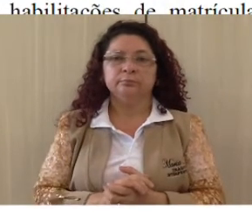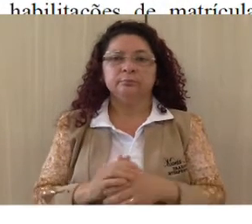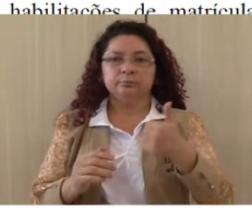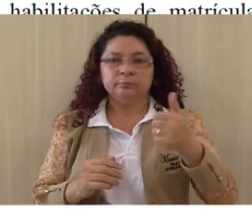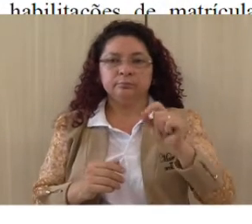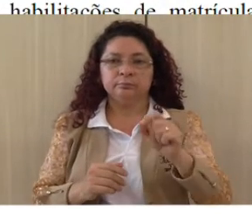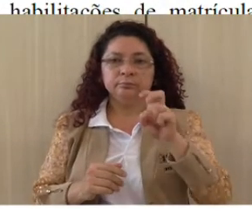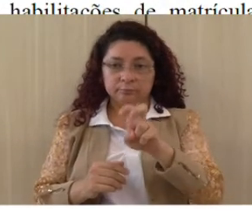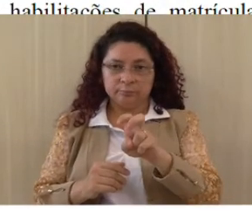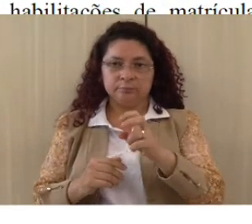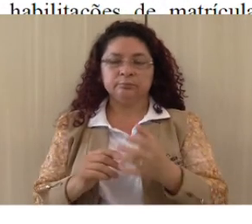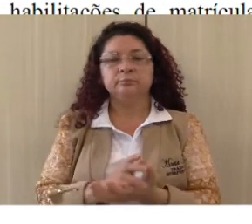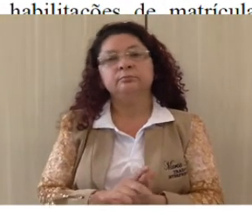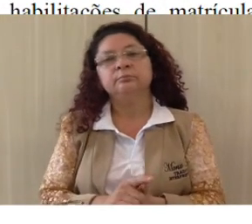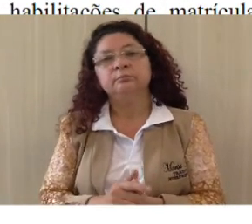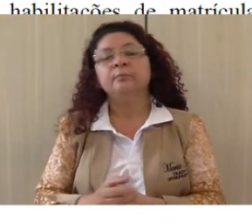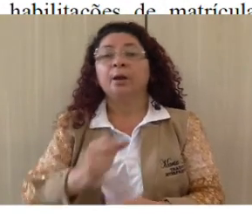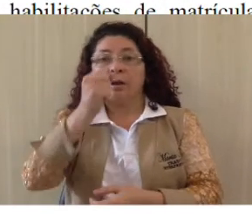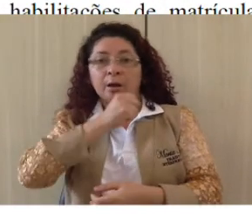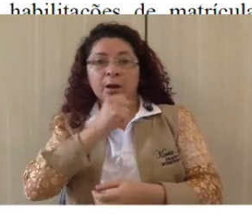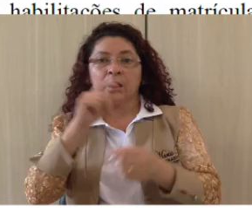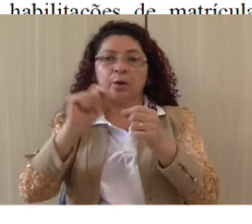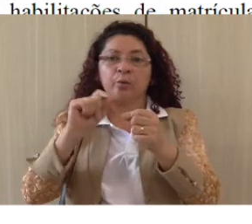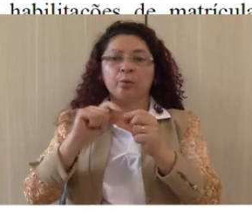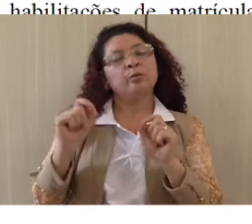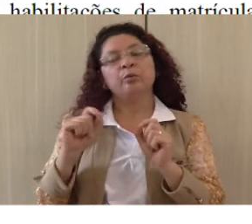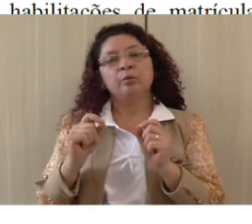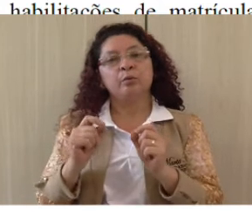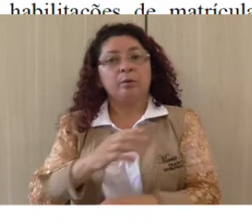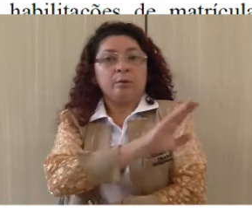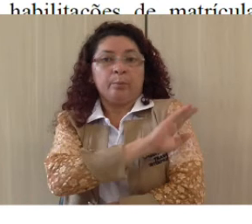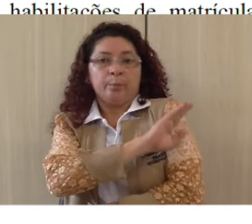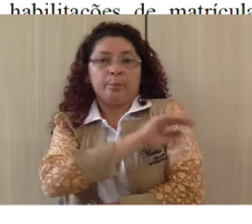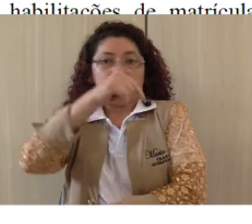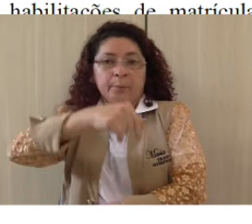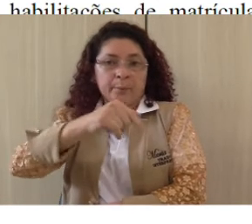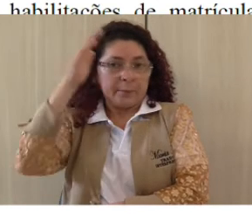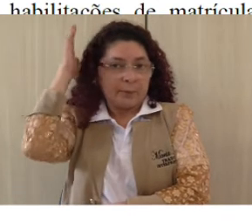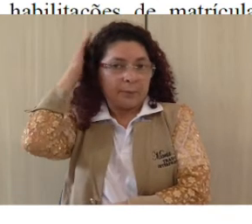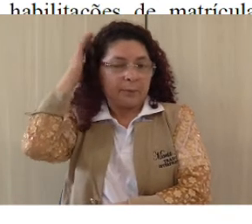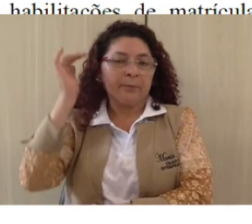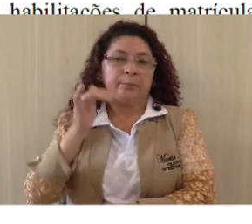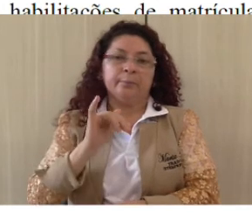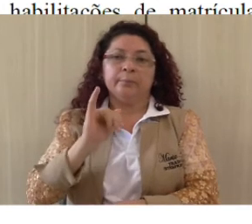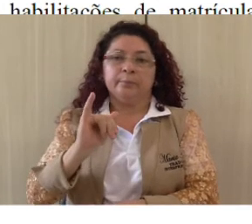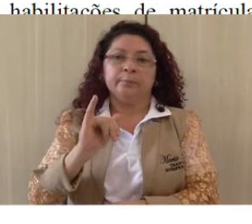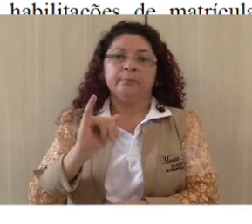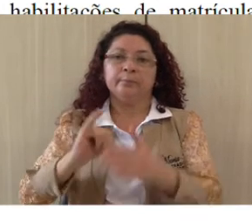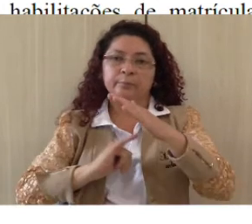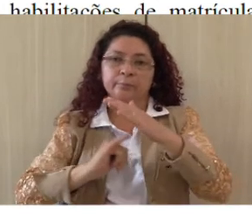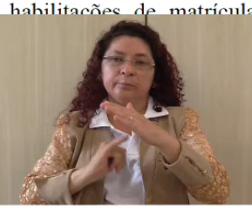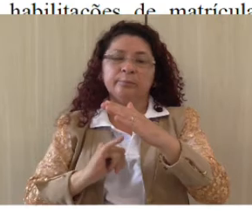Item 1.5. As entrevistas serão realizadas em Bragança, Pará, no Instituto Federal de